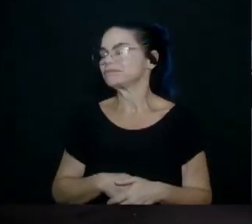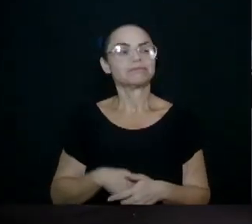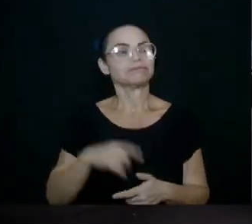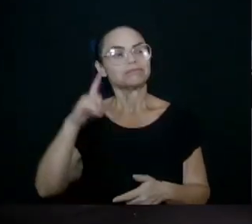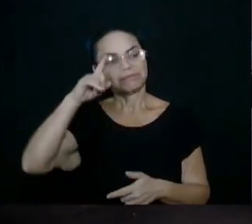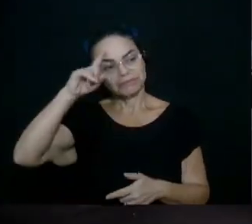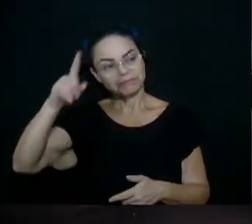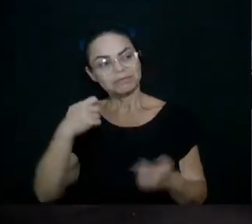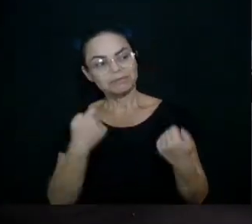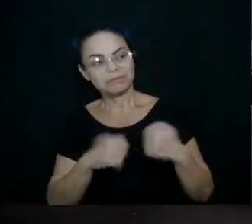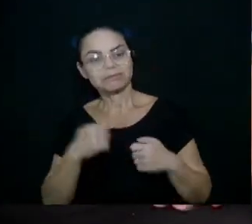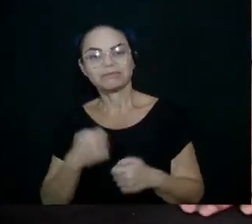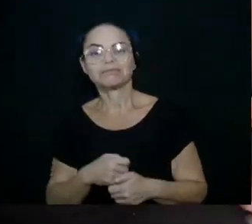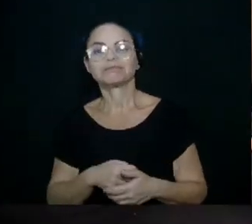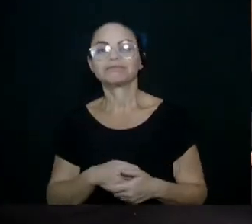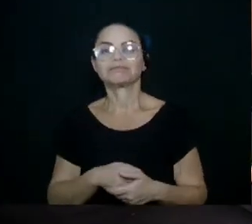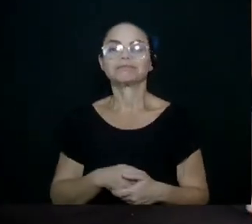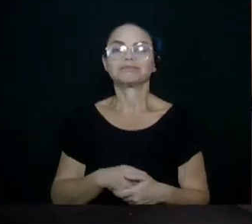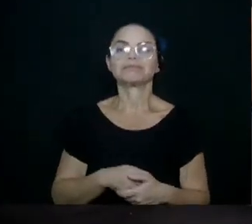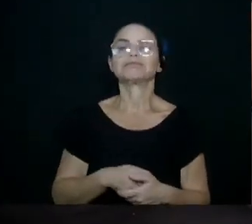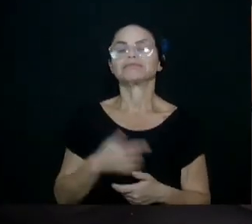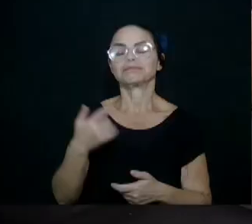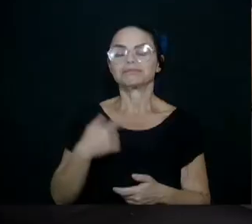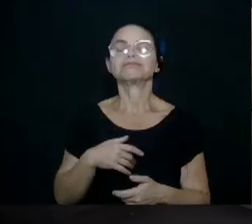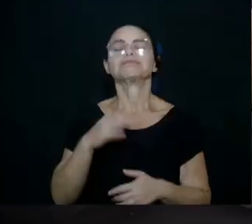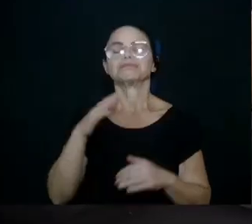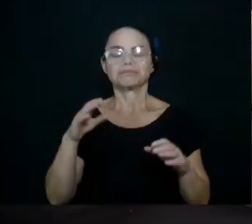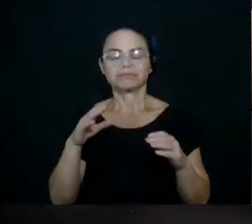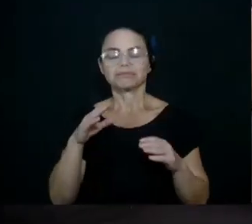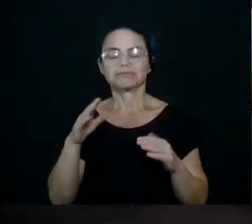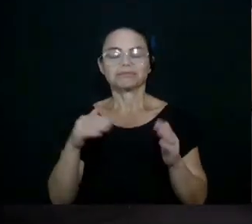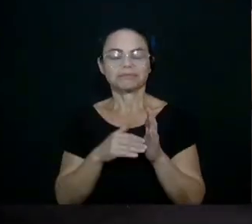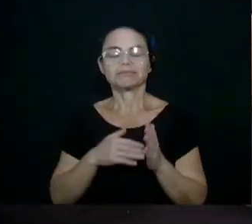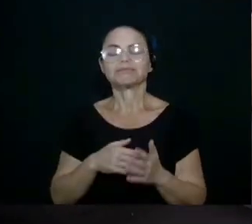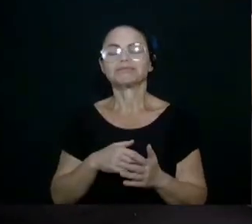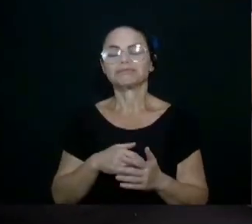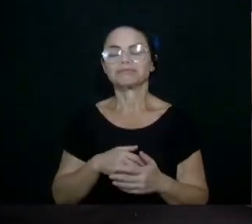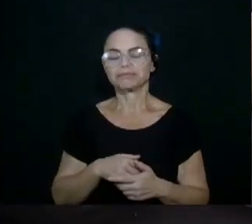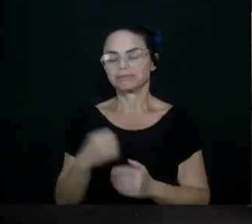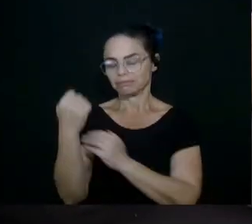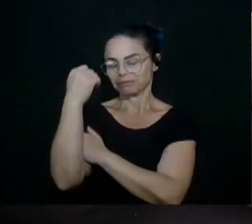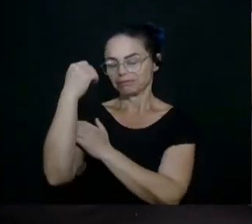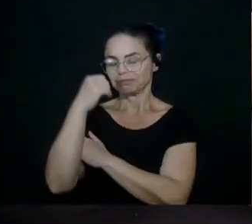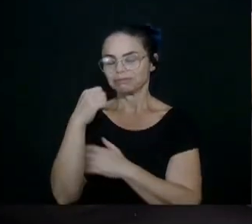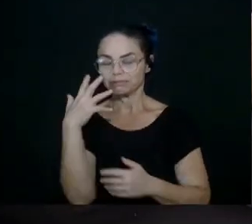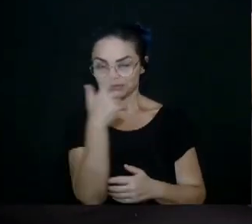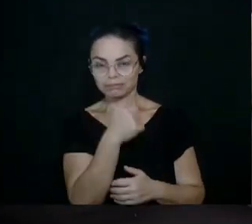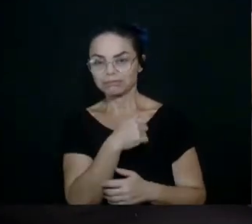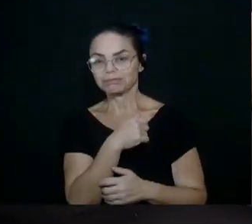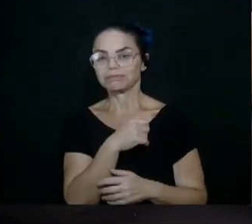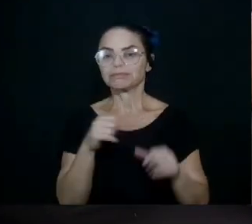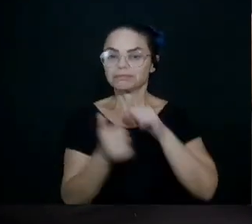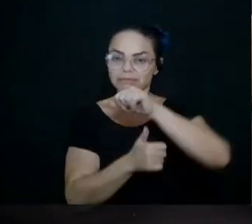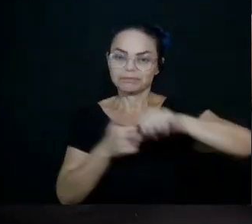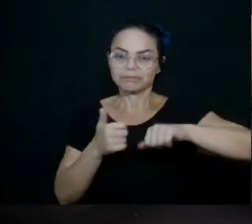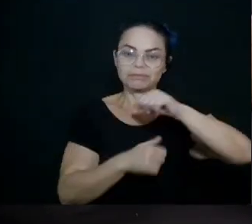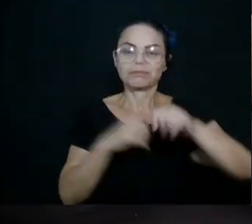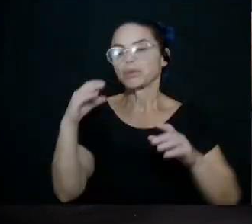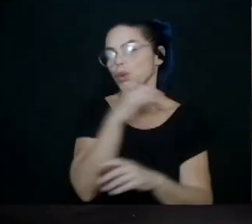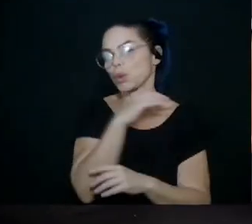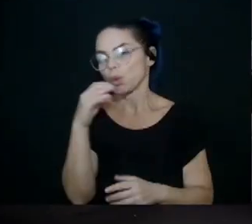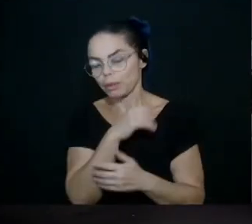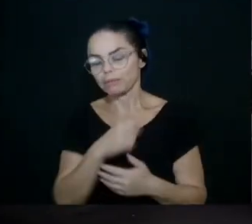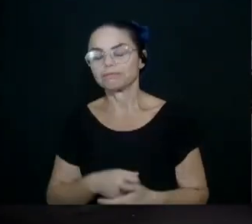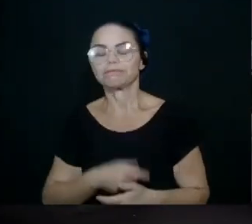preciso fazer isso. Eu acho que totalmente. Hoje o ramo masculino de beleza ele vem se modificando muito rápido e